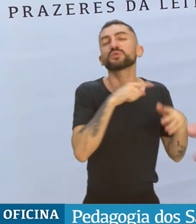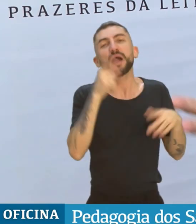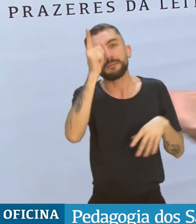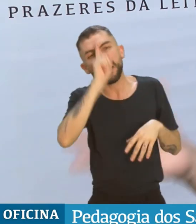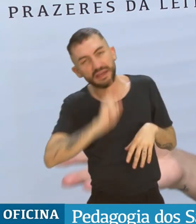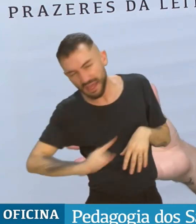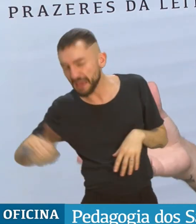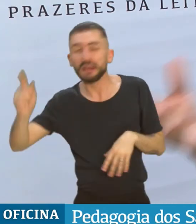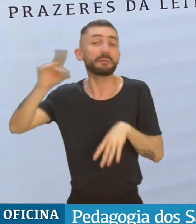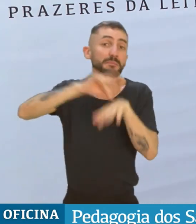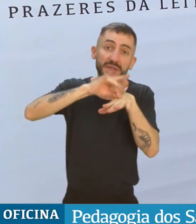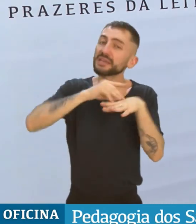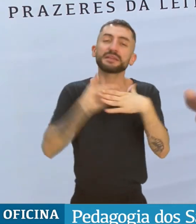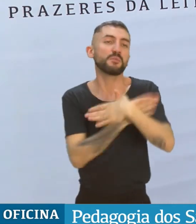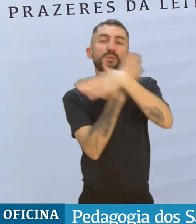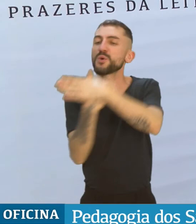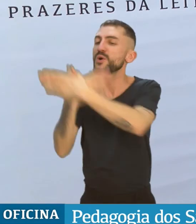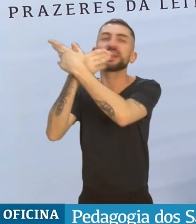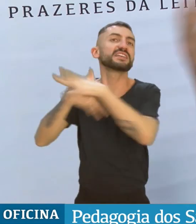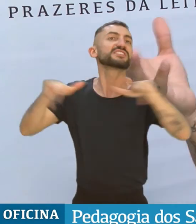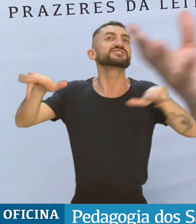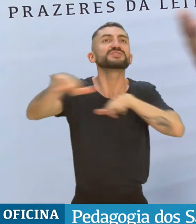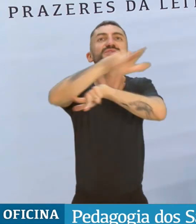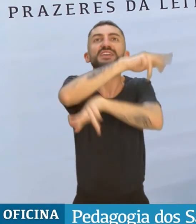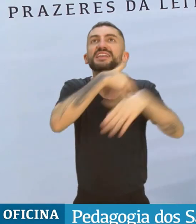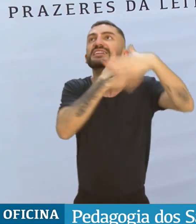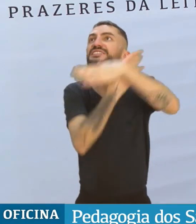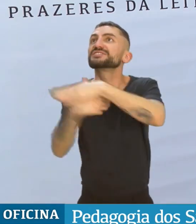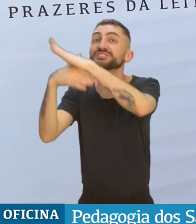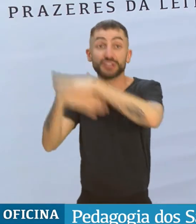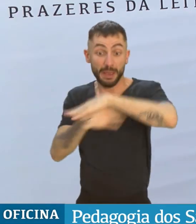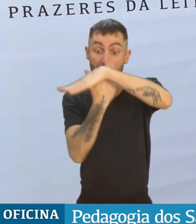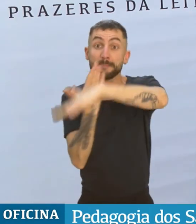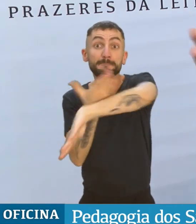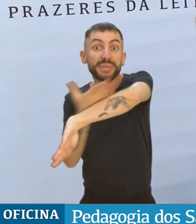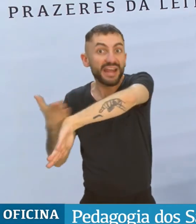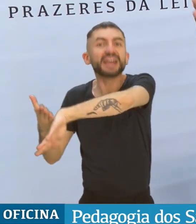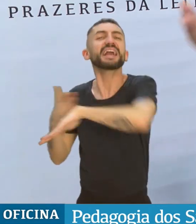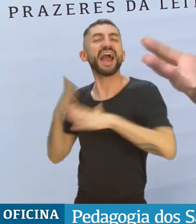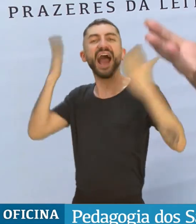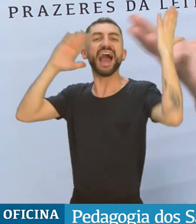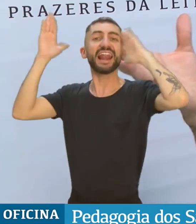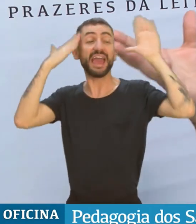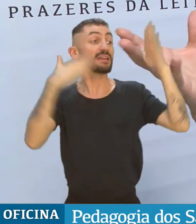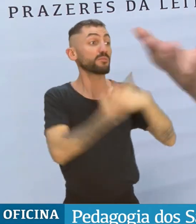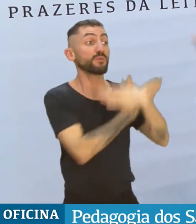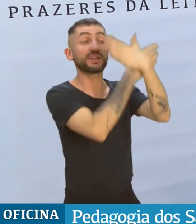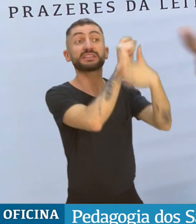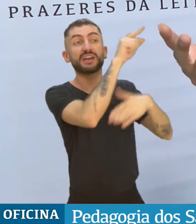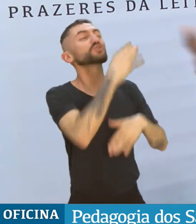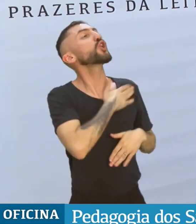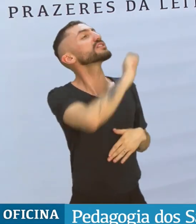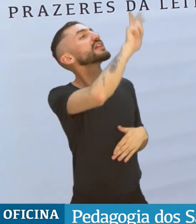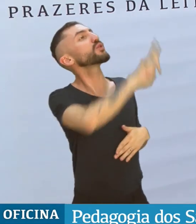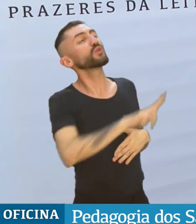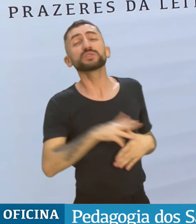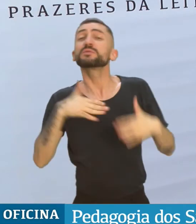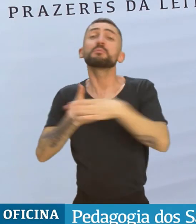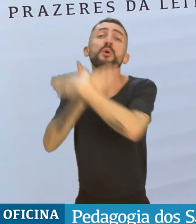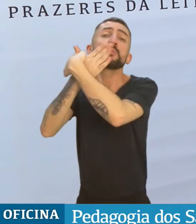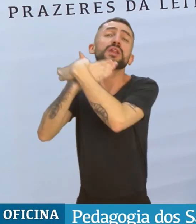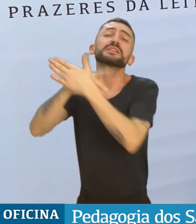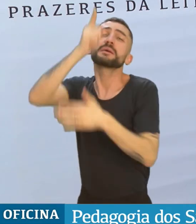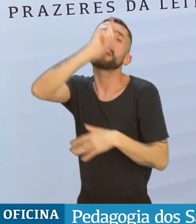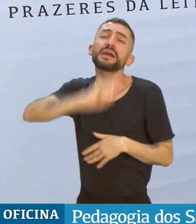as belas borboletas. Borboletas brancas são alegres e francas, borboletas azuis gostam muito de luz, as amarelinhas são